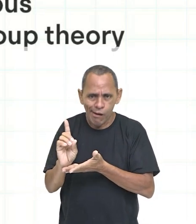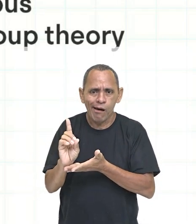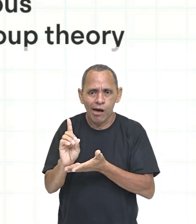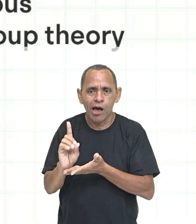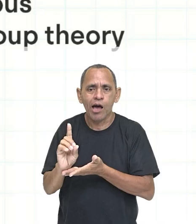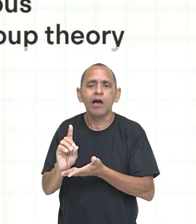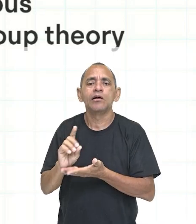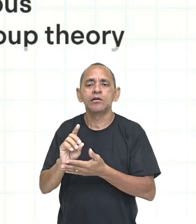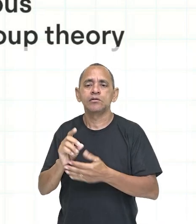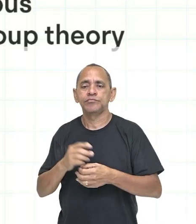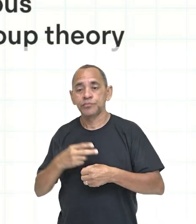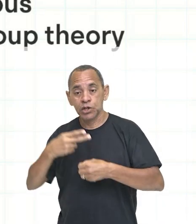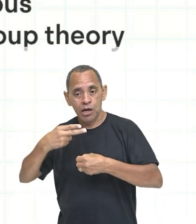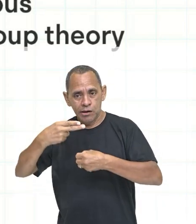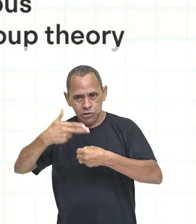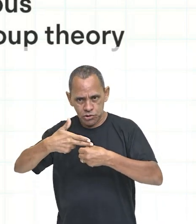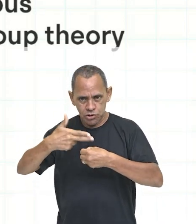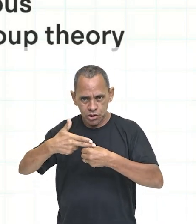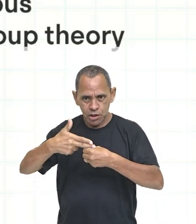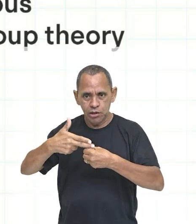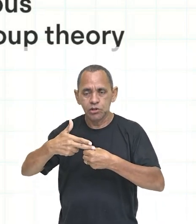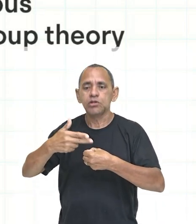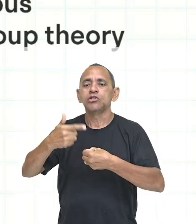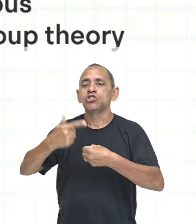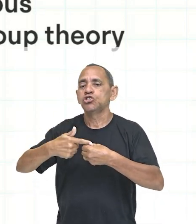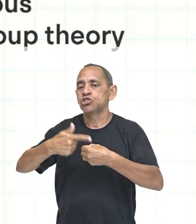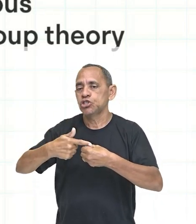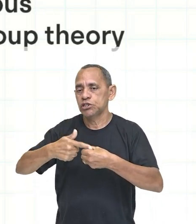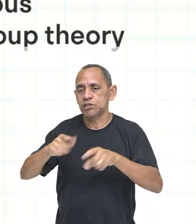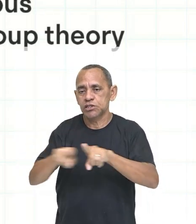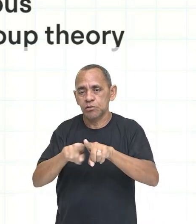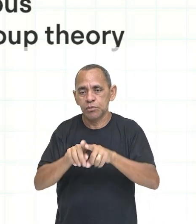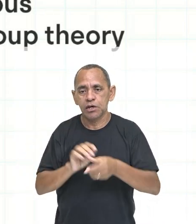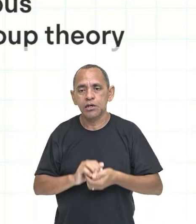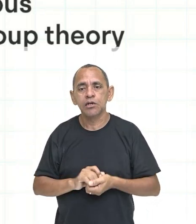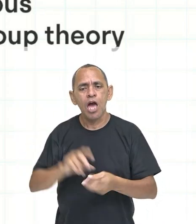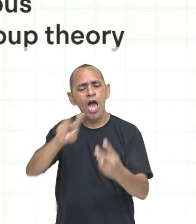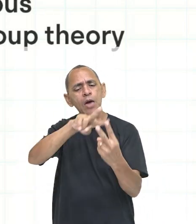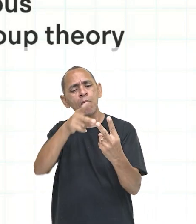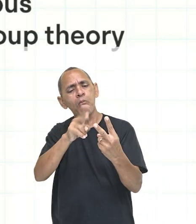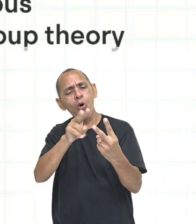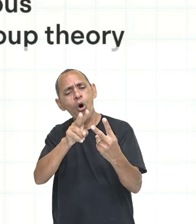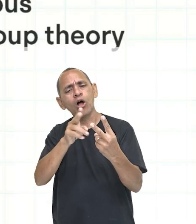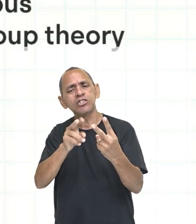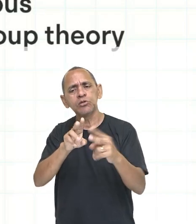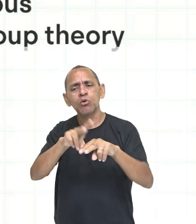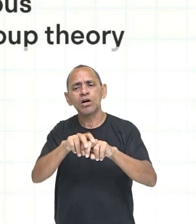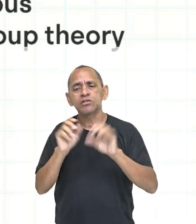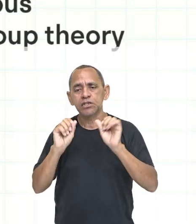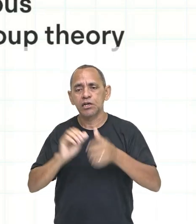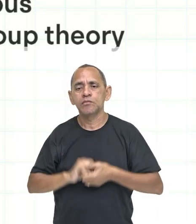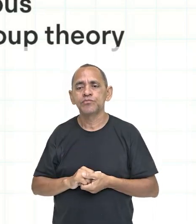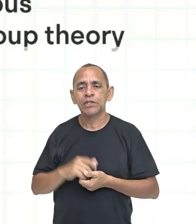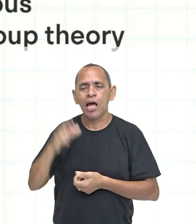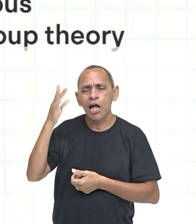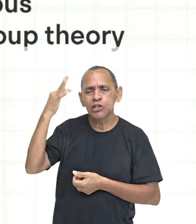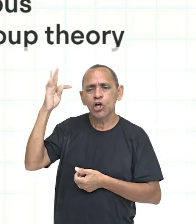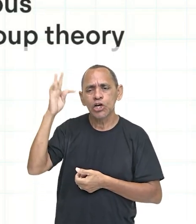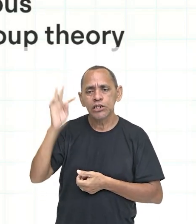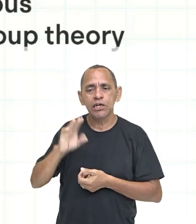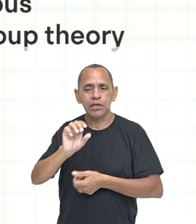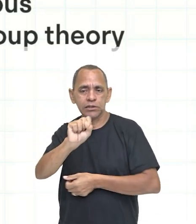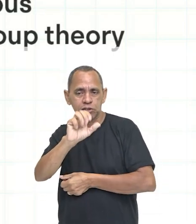While various hypotheses, enquanto várias hipóteses existem, tais como a teoria da sopa primordial